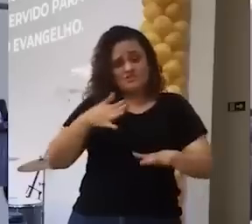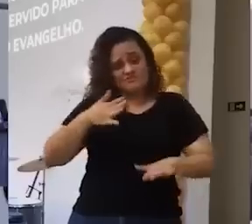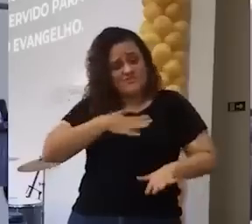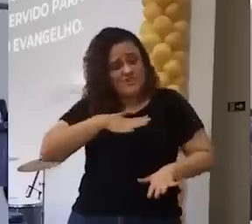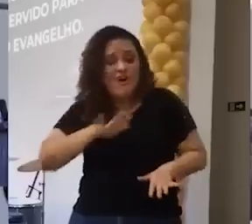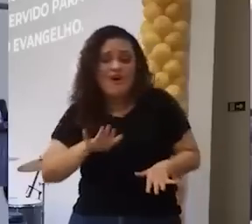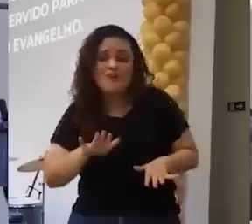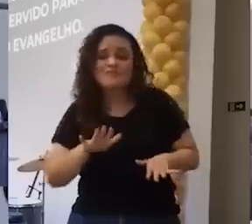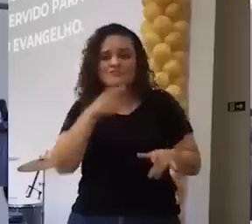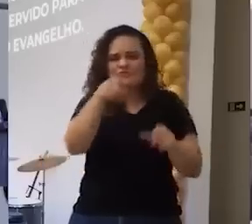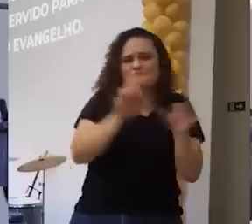você ou não,